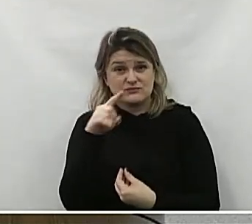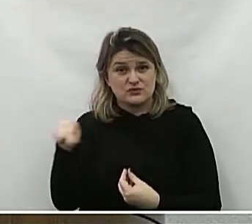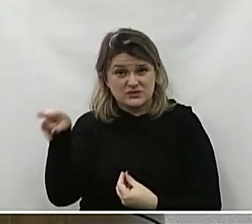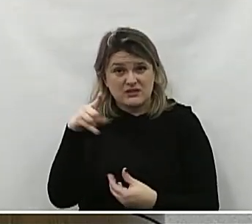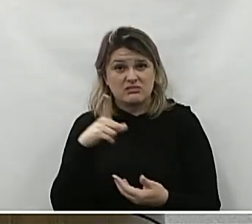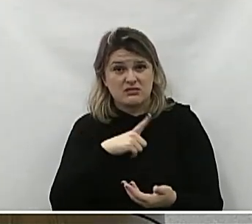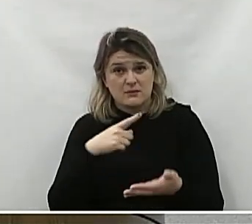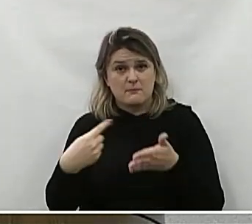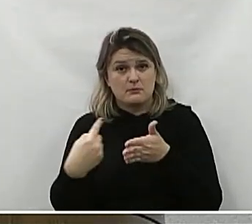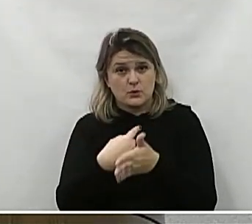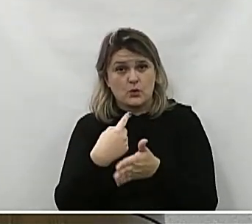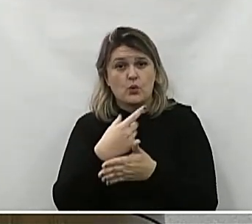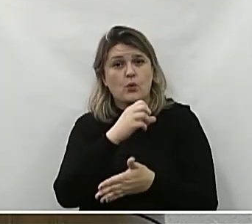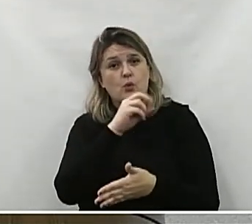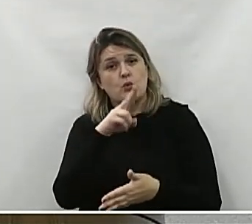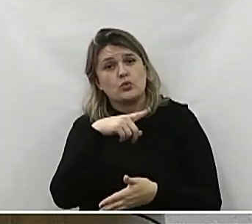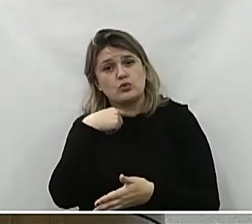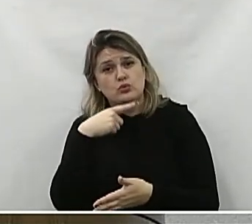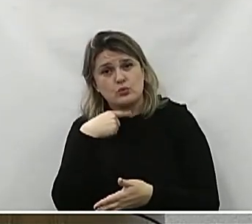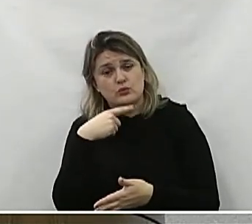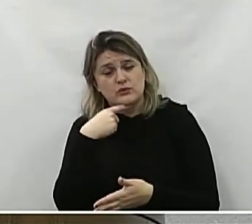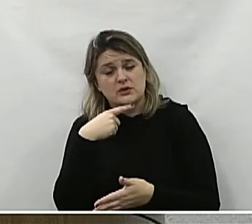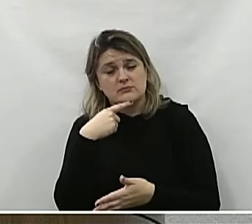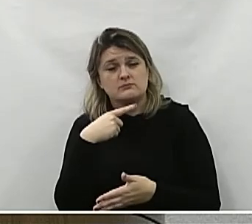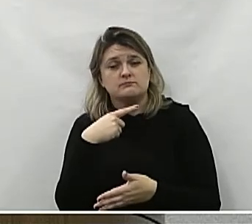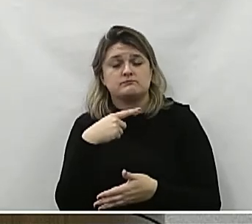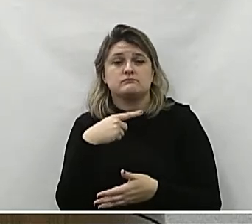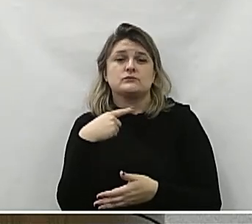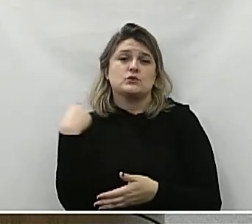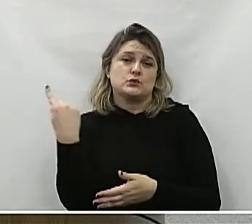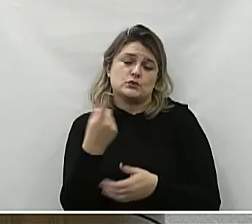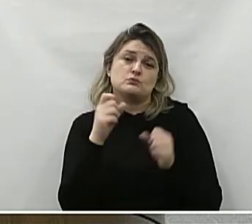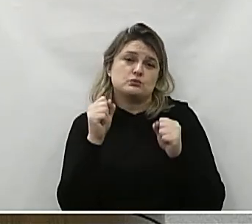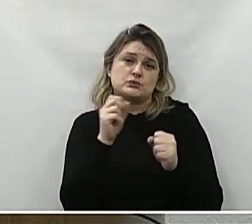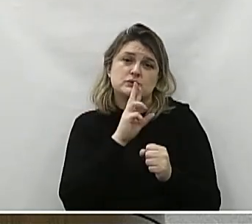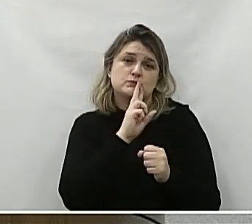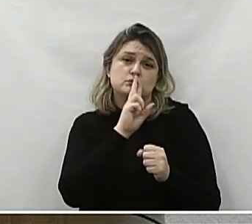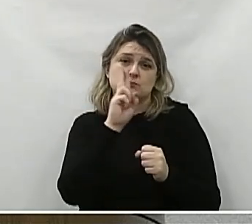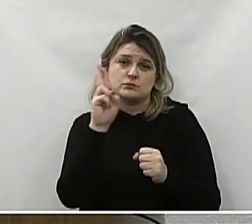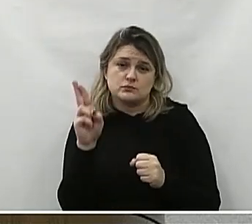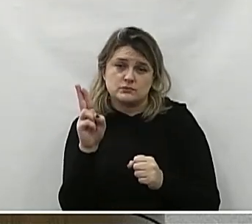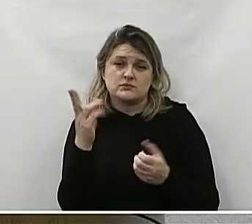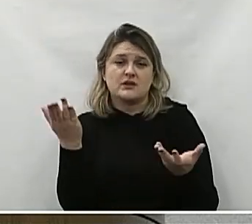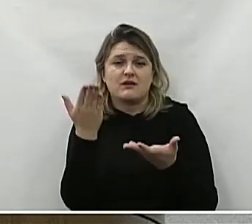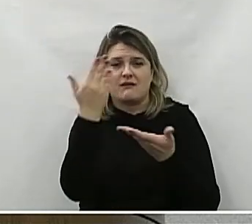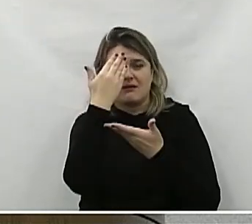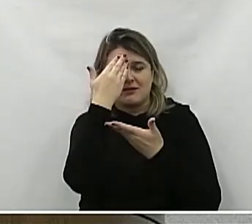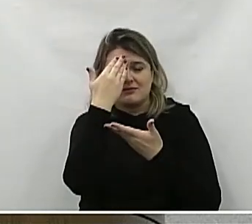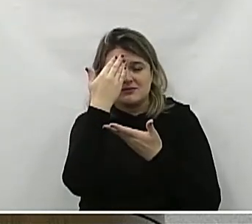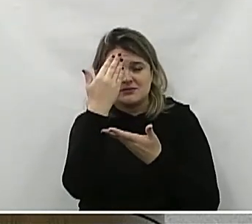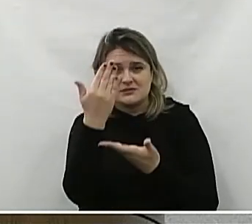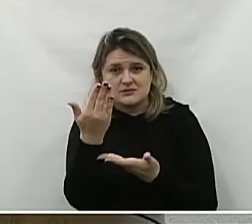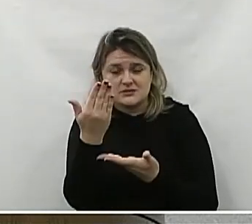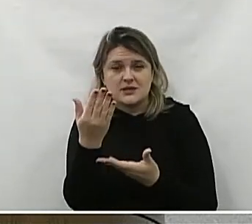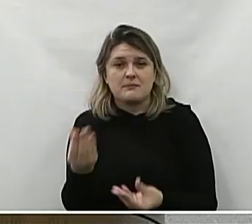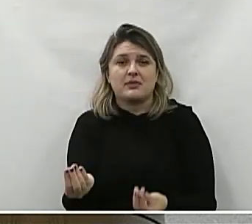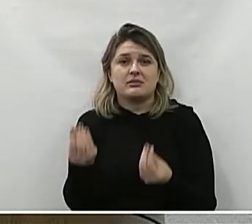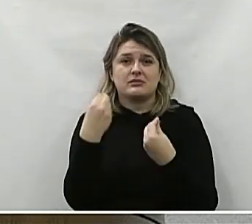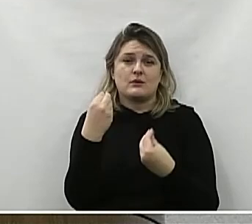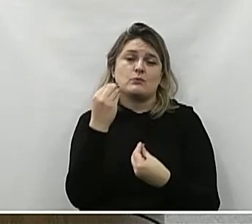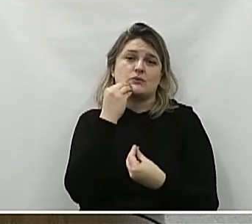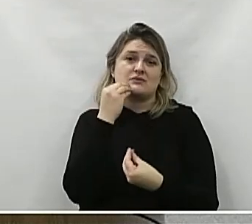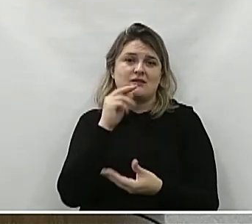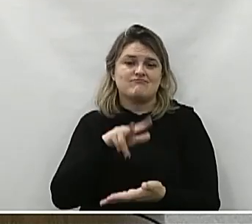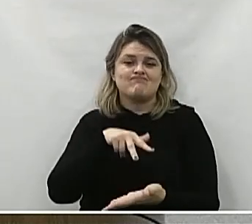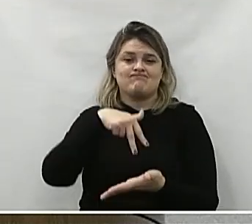tiver alguma pergunta alguma dúvida também nós podemos estar sanando e Agradeço também por ter dado essa